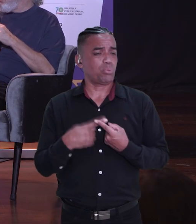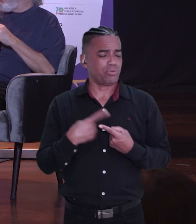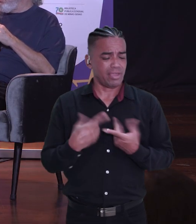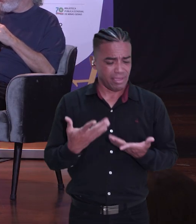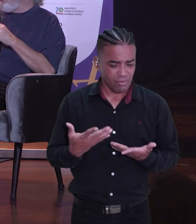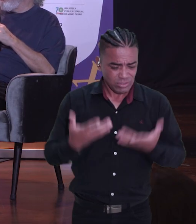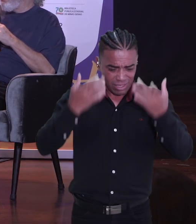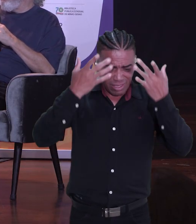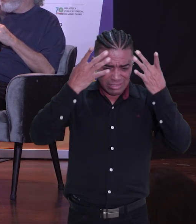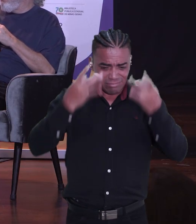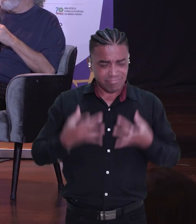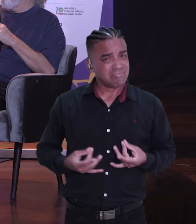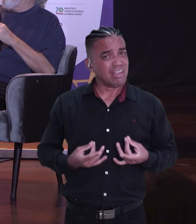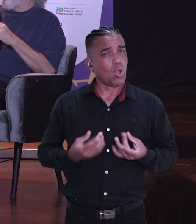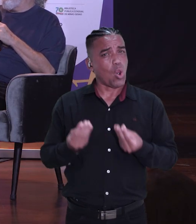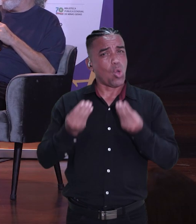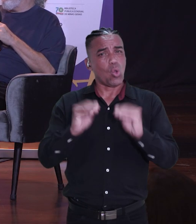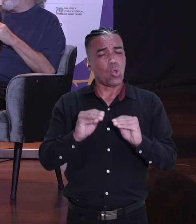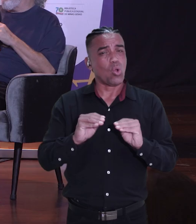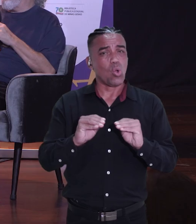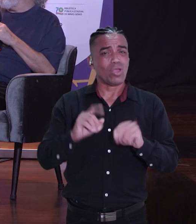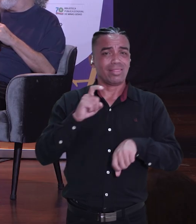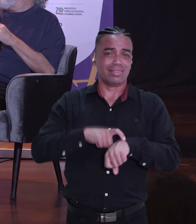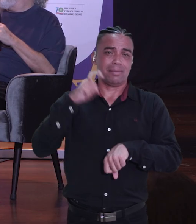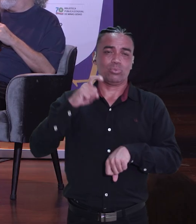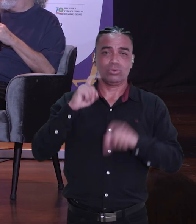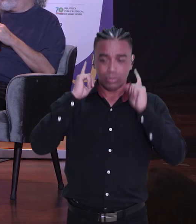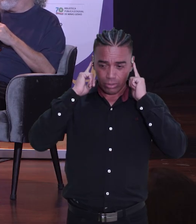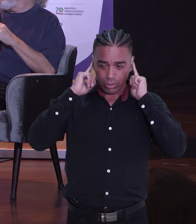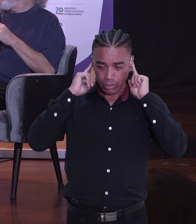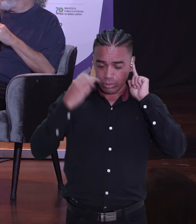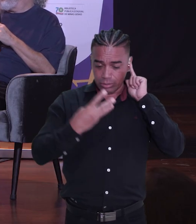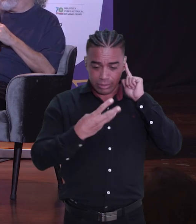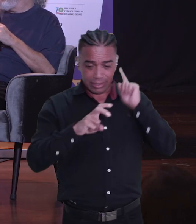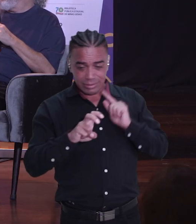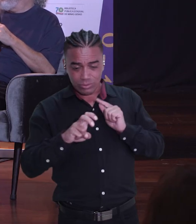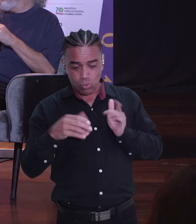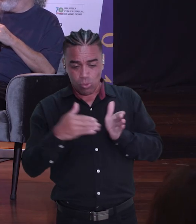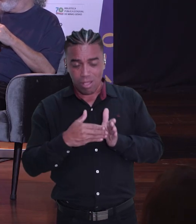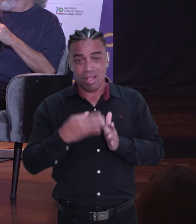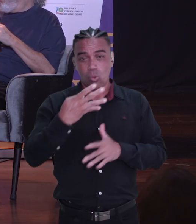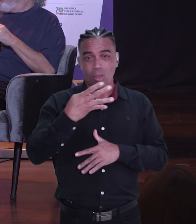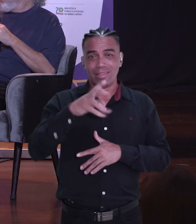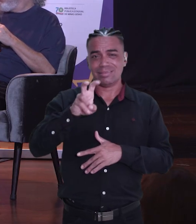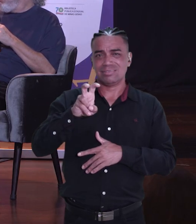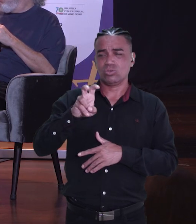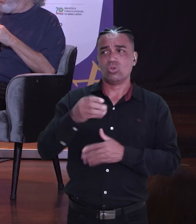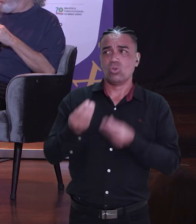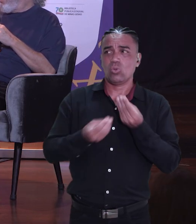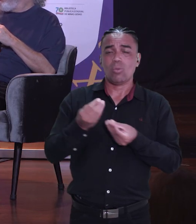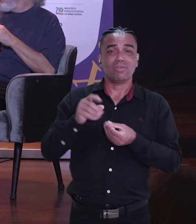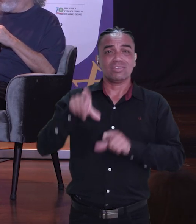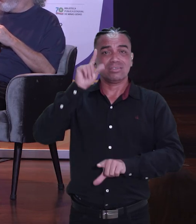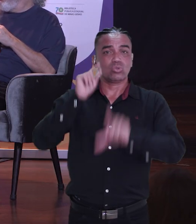você circunscreveu o tempo? Por que foi de 35 a 45 e como você